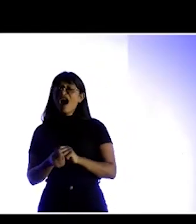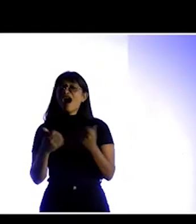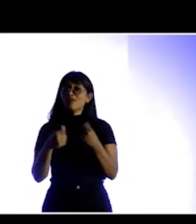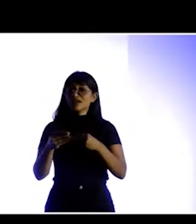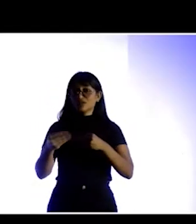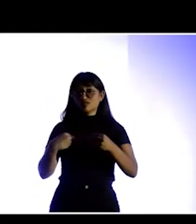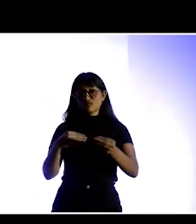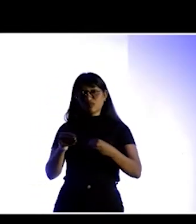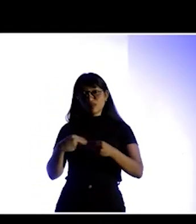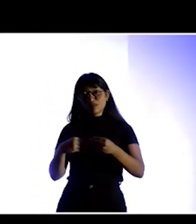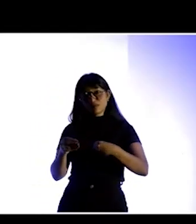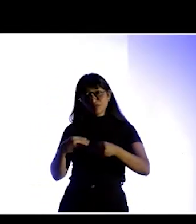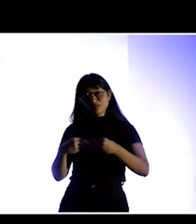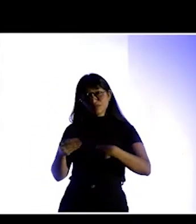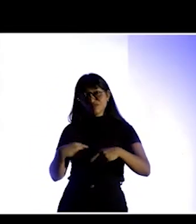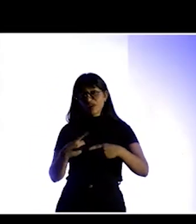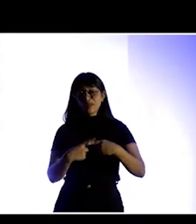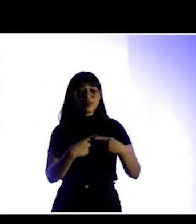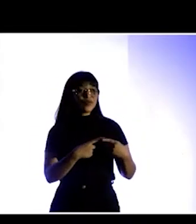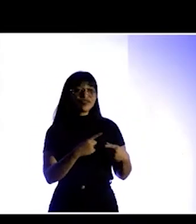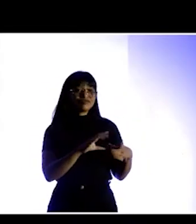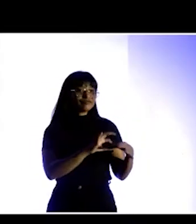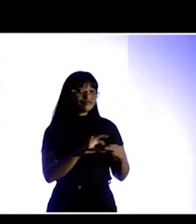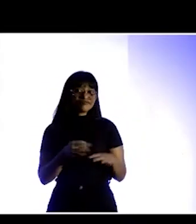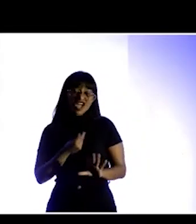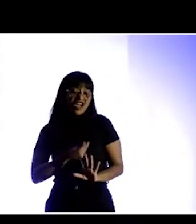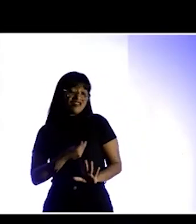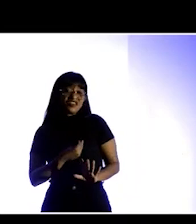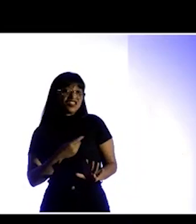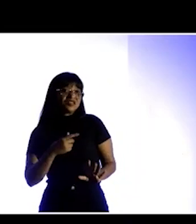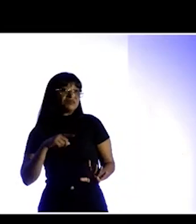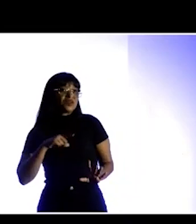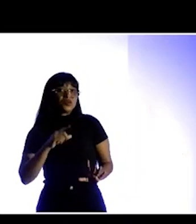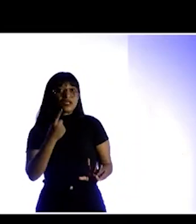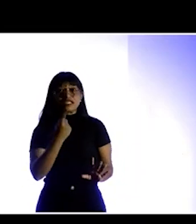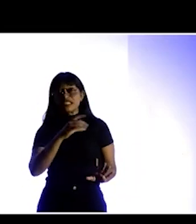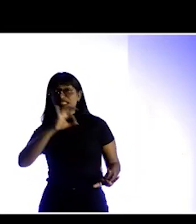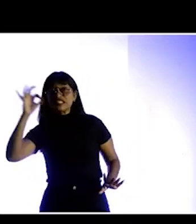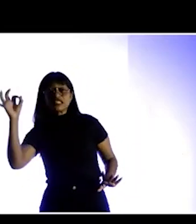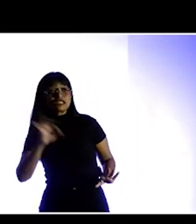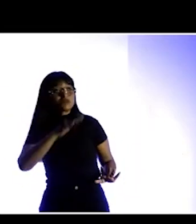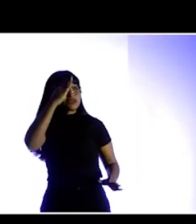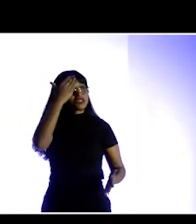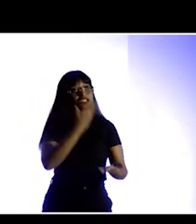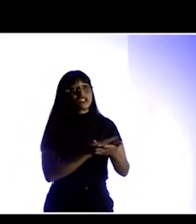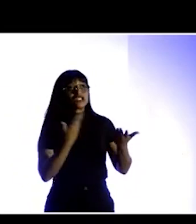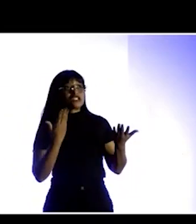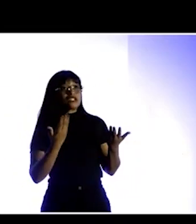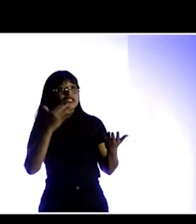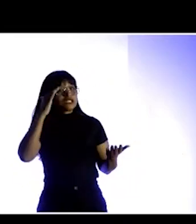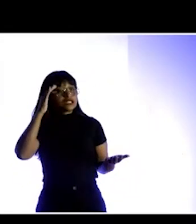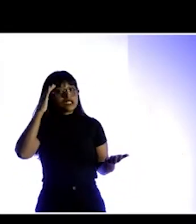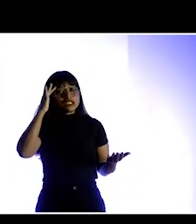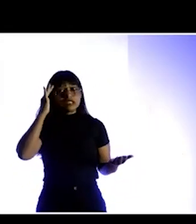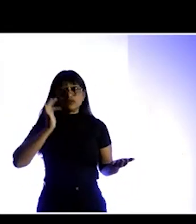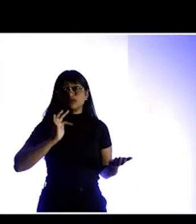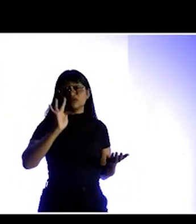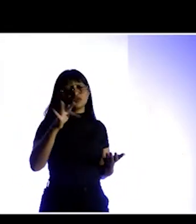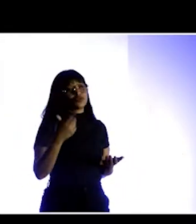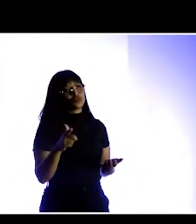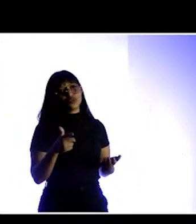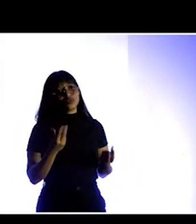nesse ambiente de incerteza e de instabilidade que a gente vai ter devido à mudança do clima. Então, isso